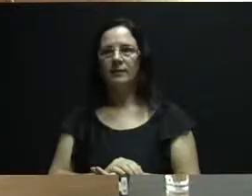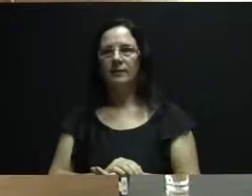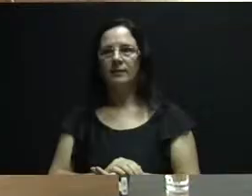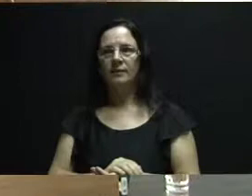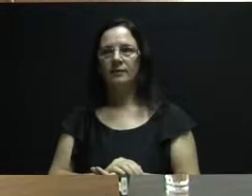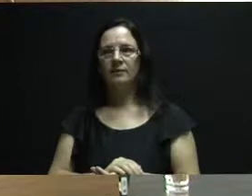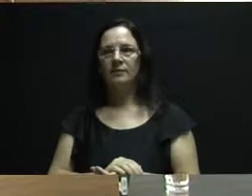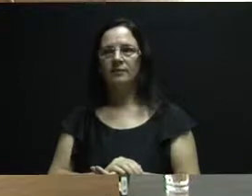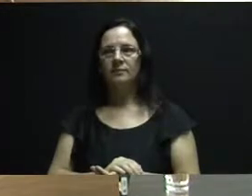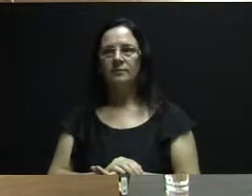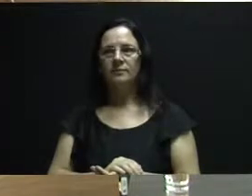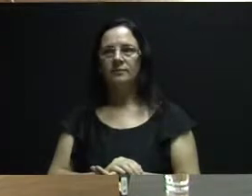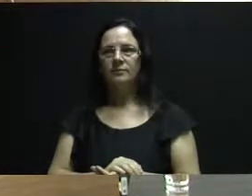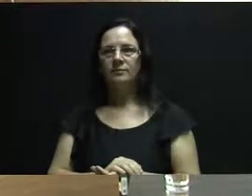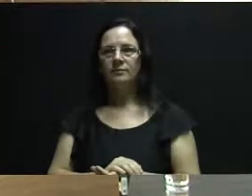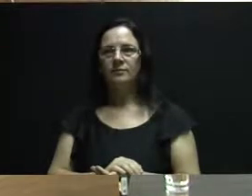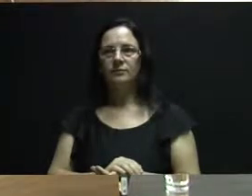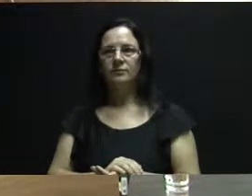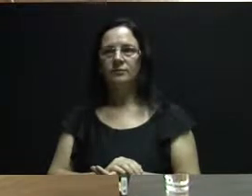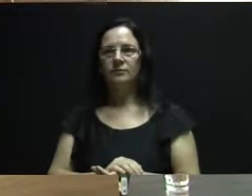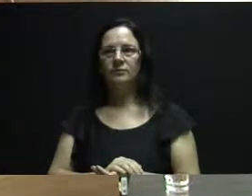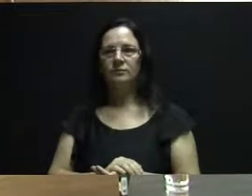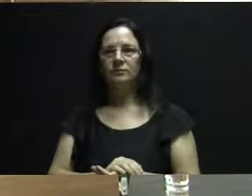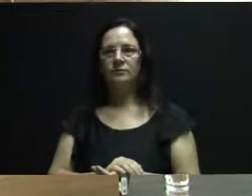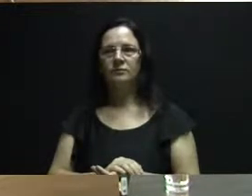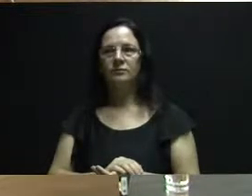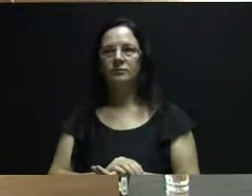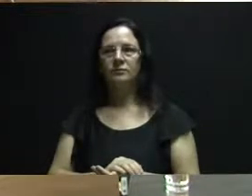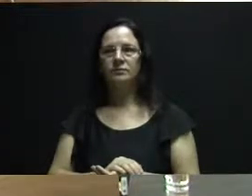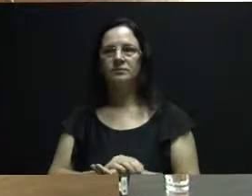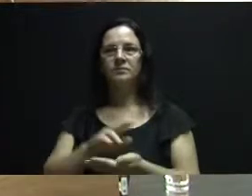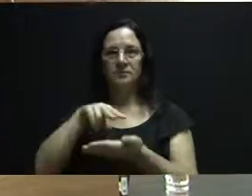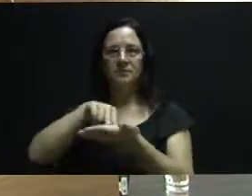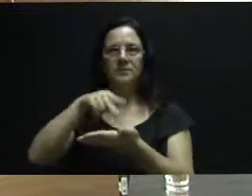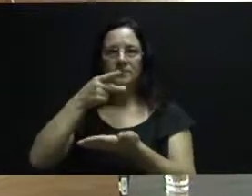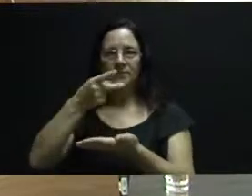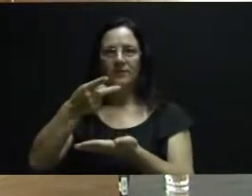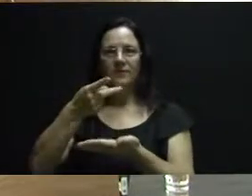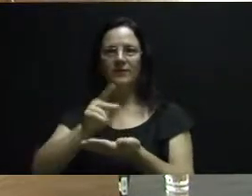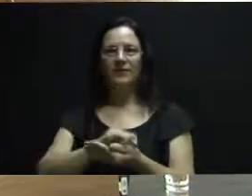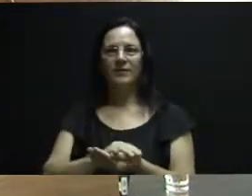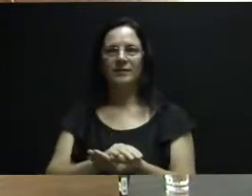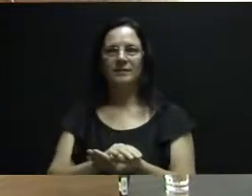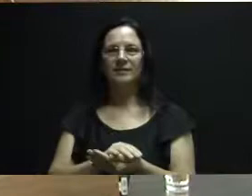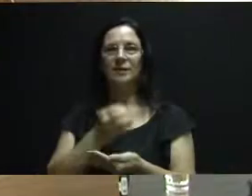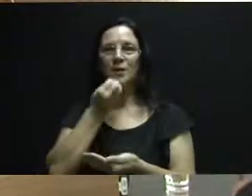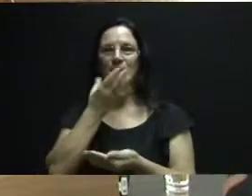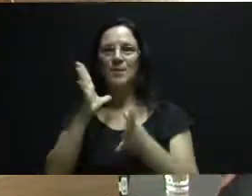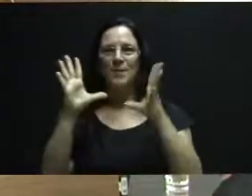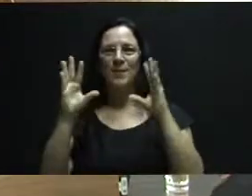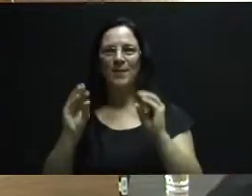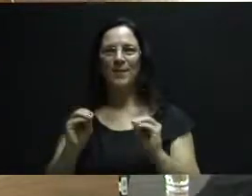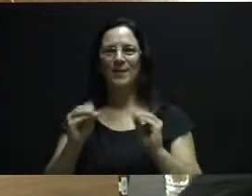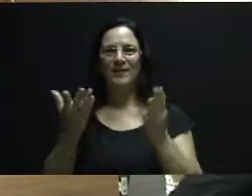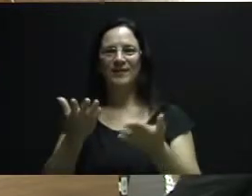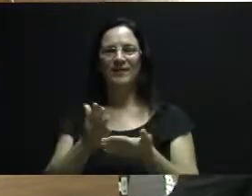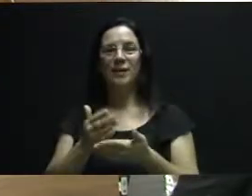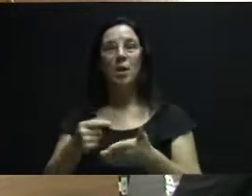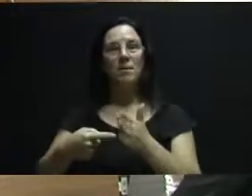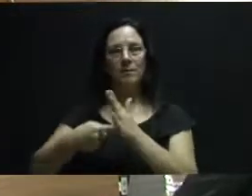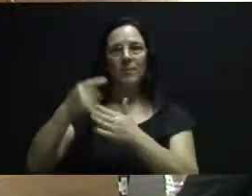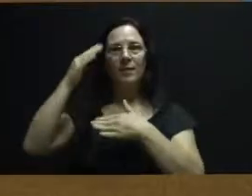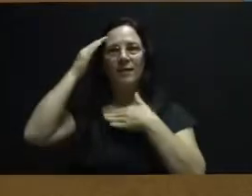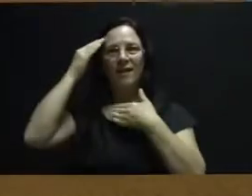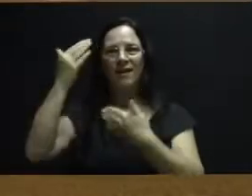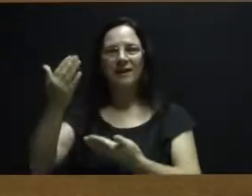Da palavra ao representante da homenageada, professora Cássio. Oi, boa noite. Primeiro, agradecer